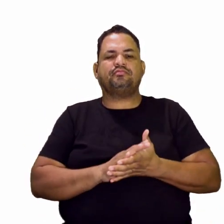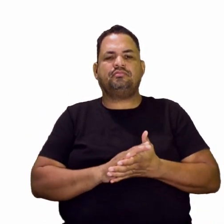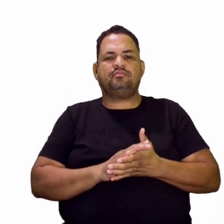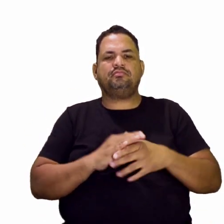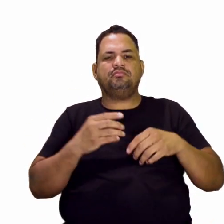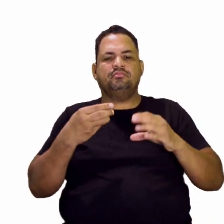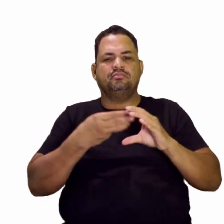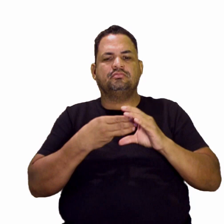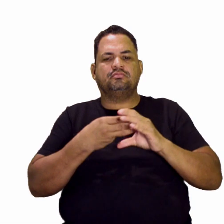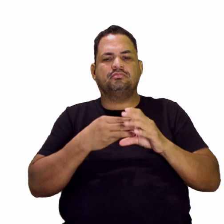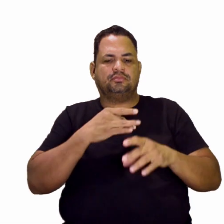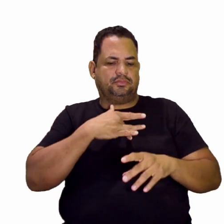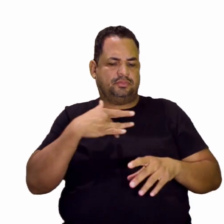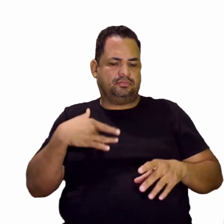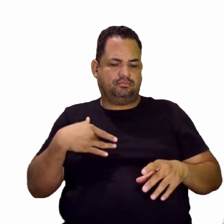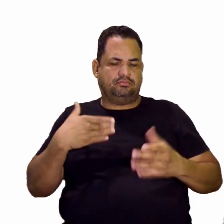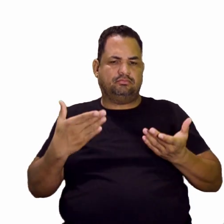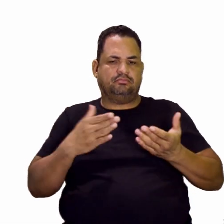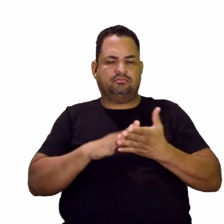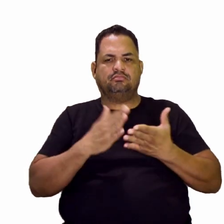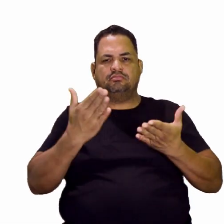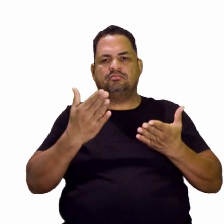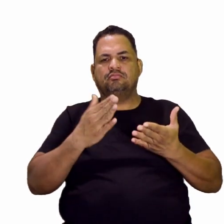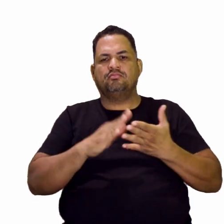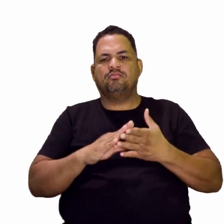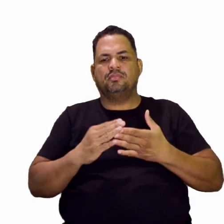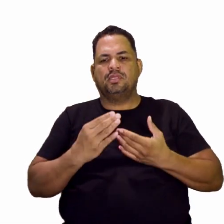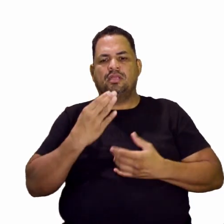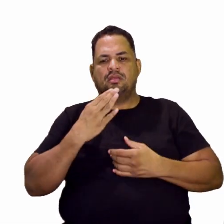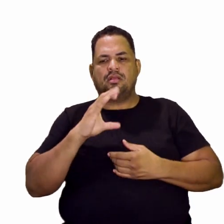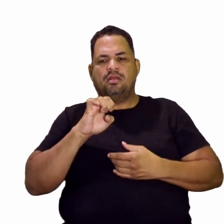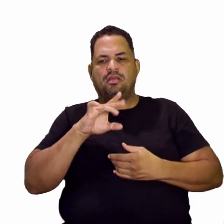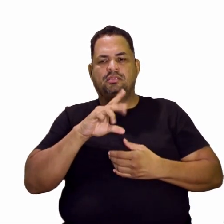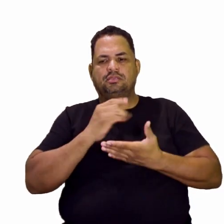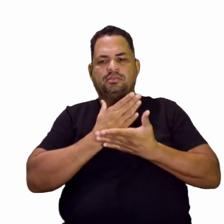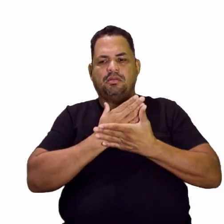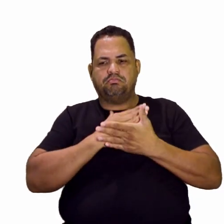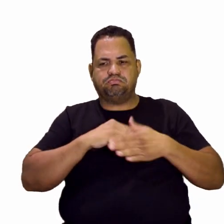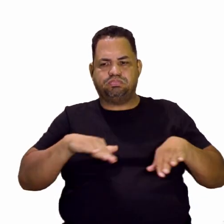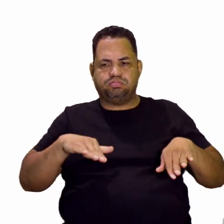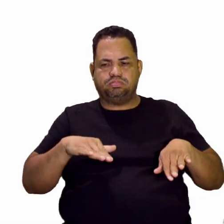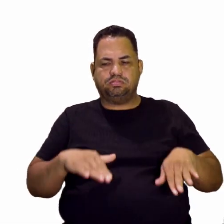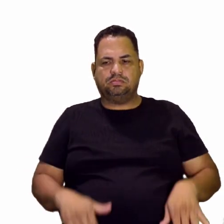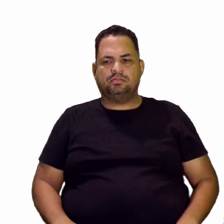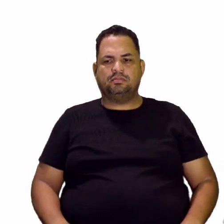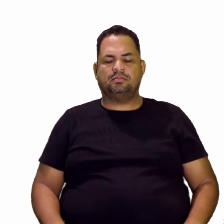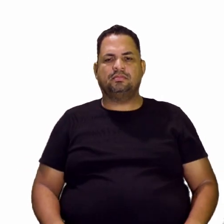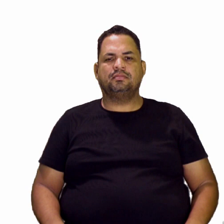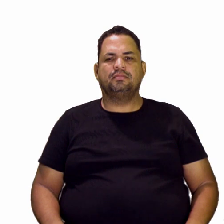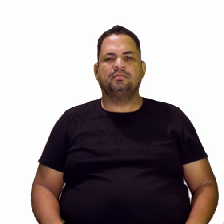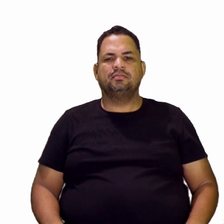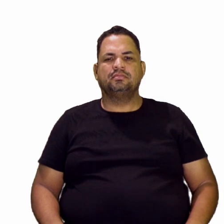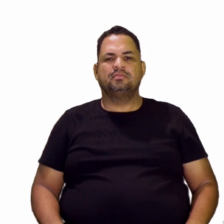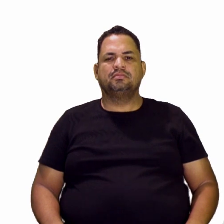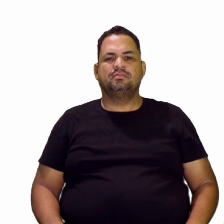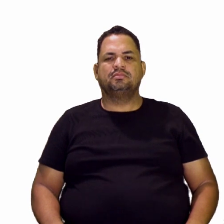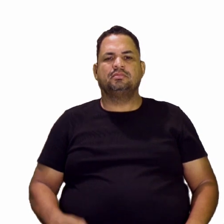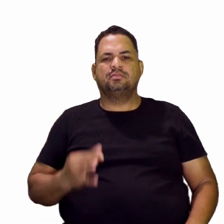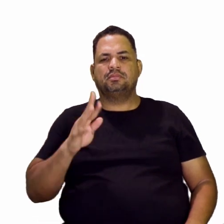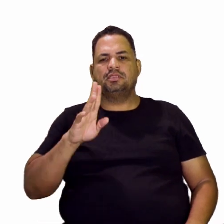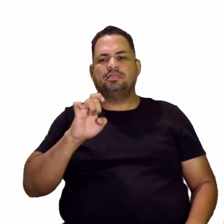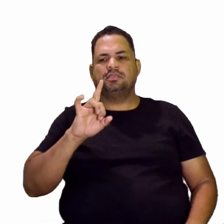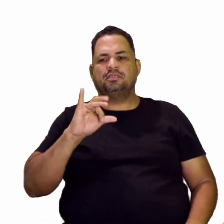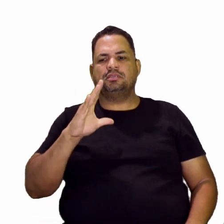sadia, né? Fazendo assim com que o câncer seja neutralizado. Os transgênicos aqui, por exemplo, quando se precisa